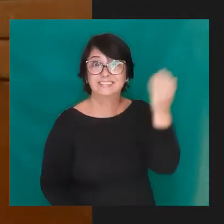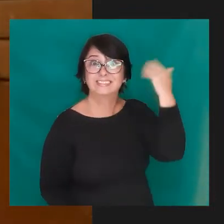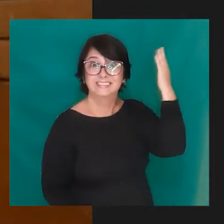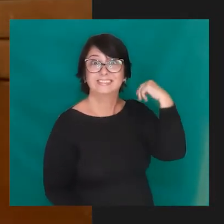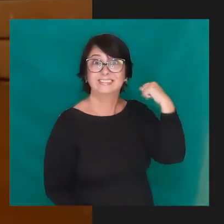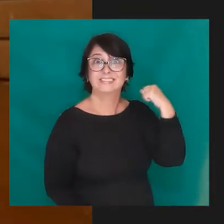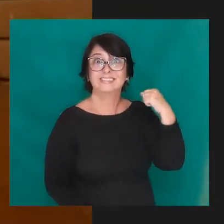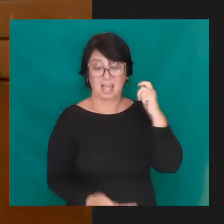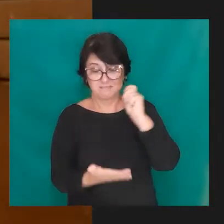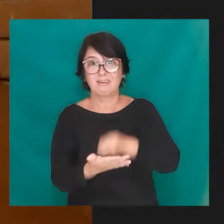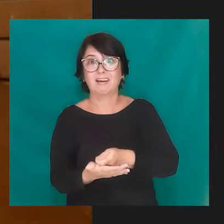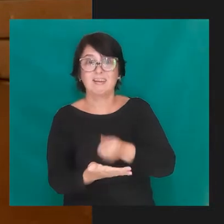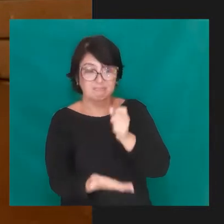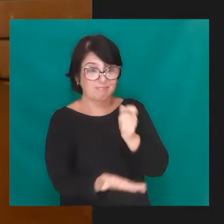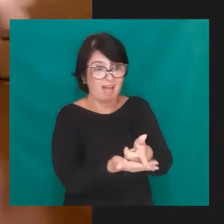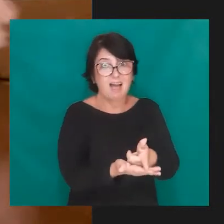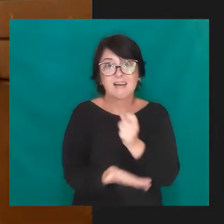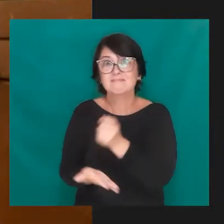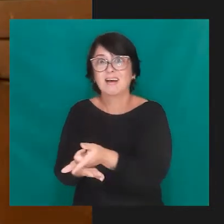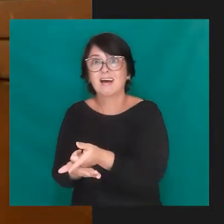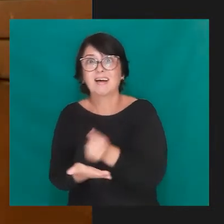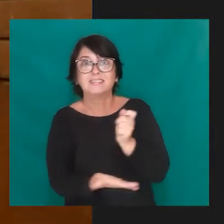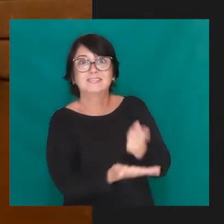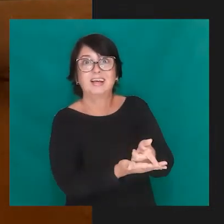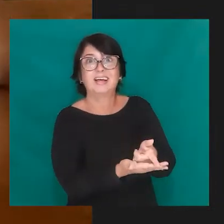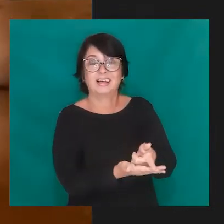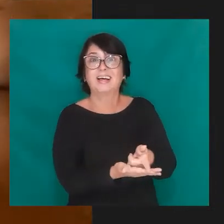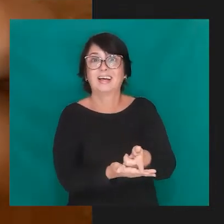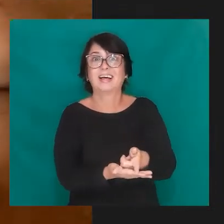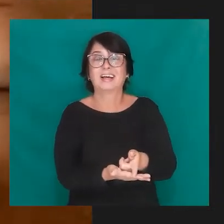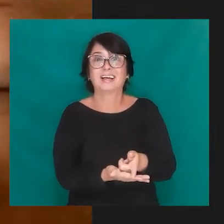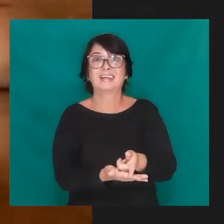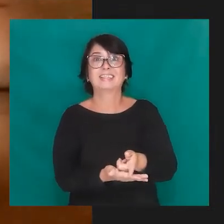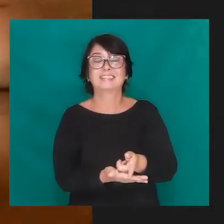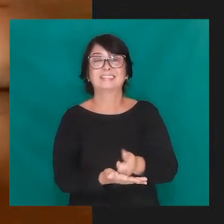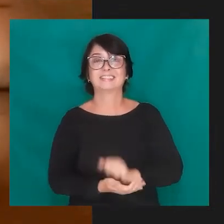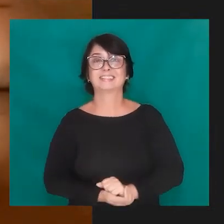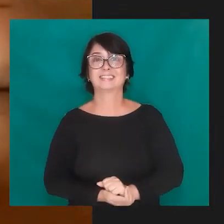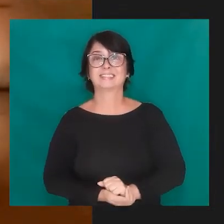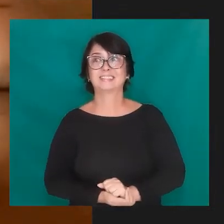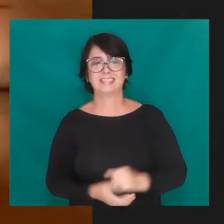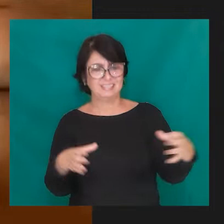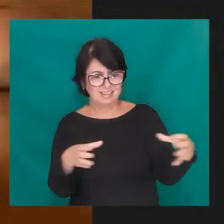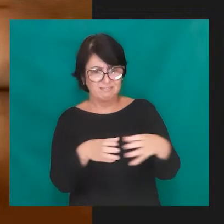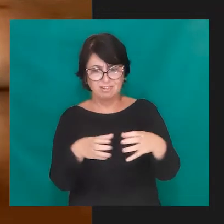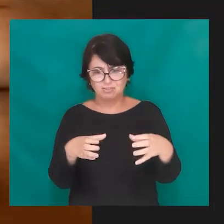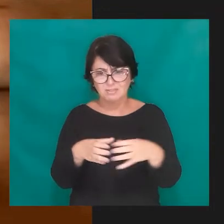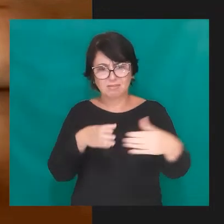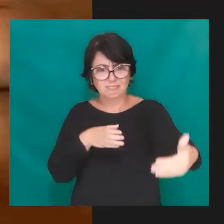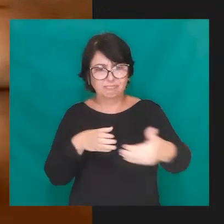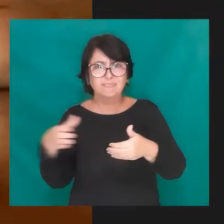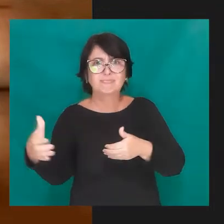ia comprando tudo, porque ele gostava muito de graia. E aí, em seguidinha, ele criou